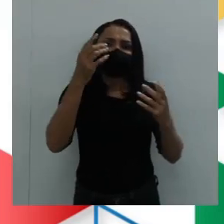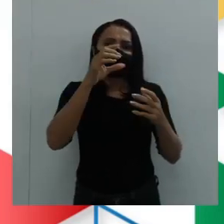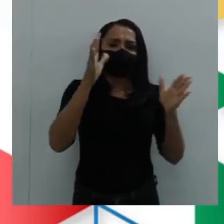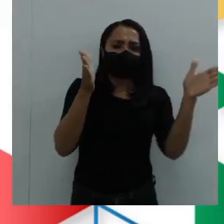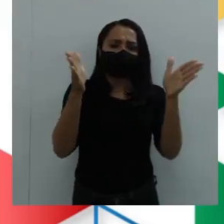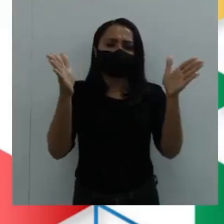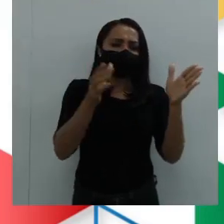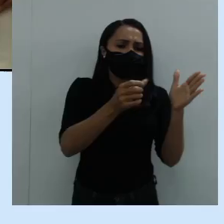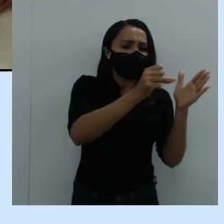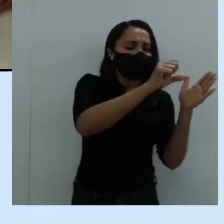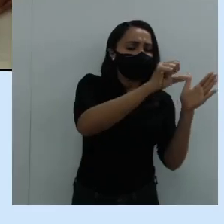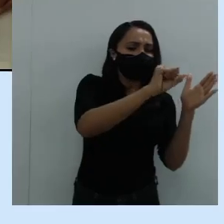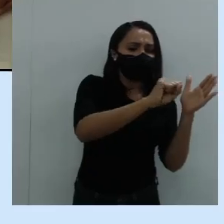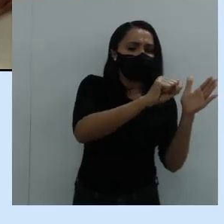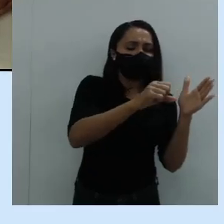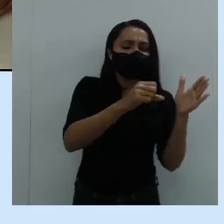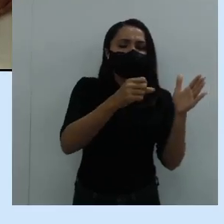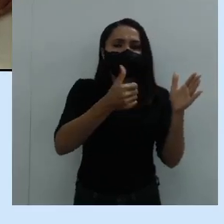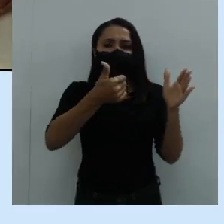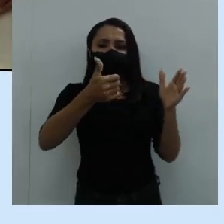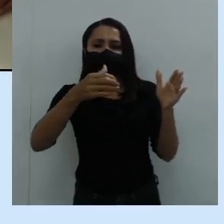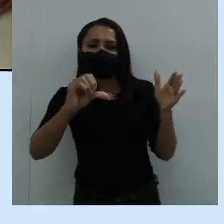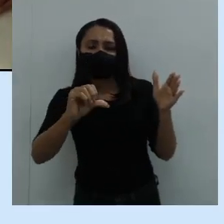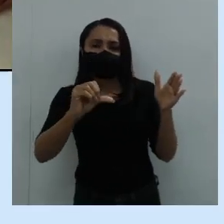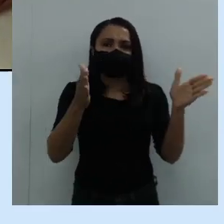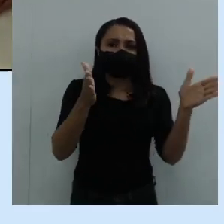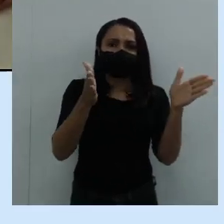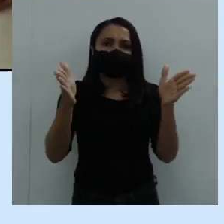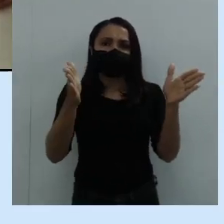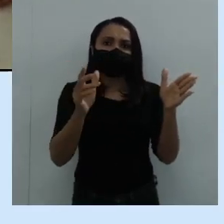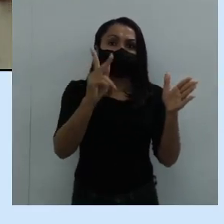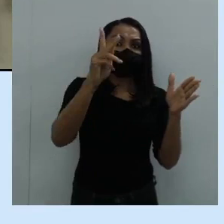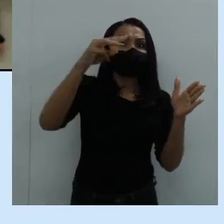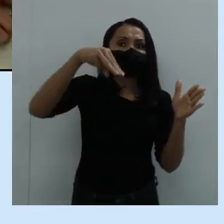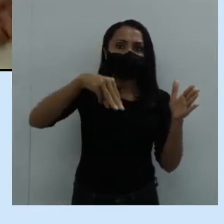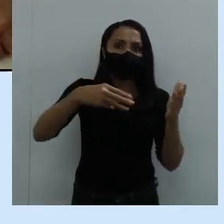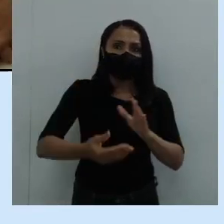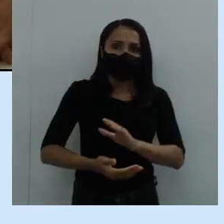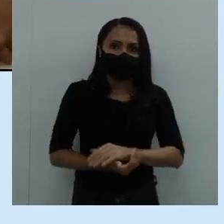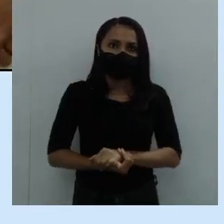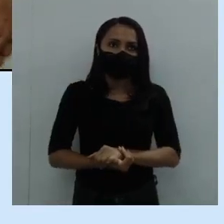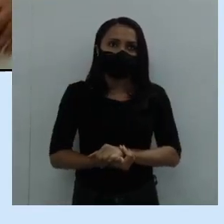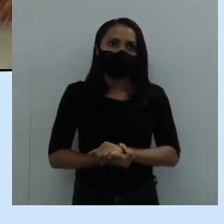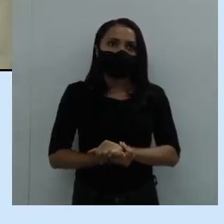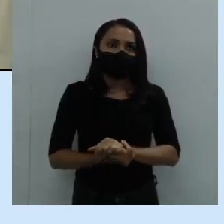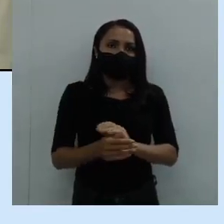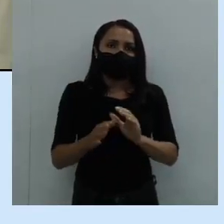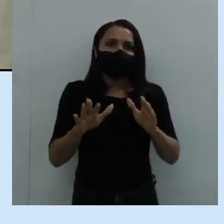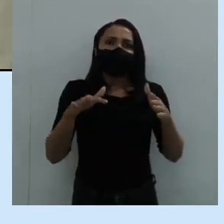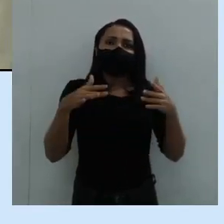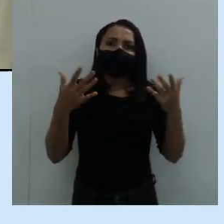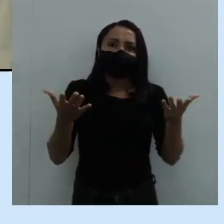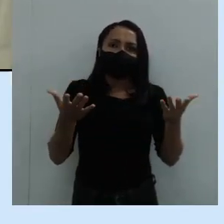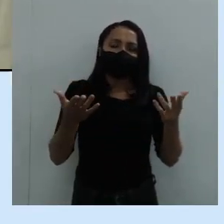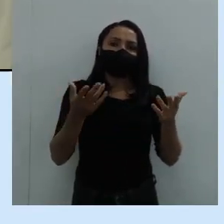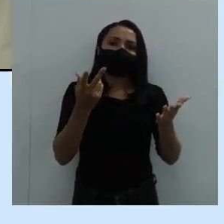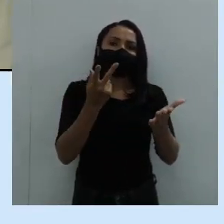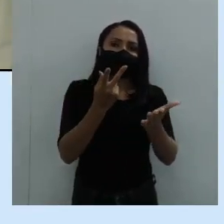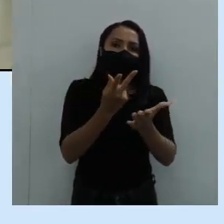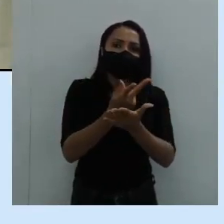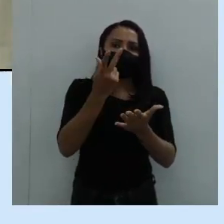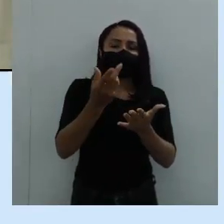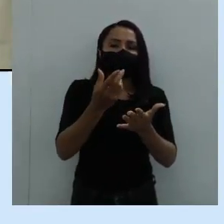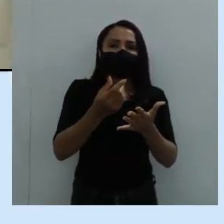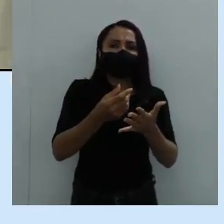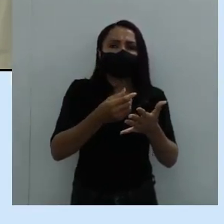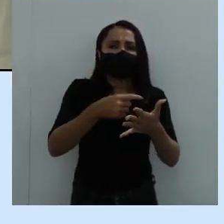a 16 quilômetros. É a altura da nossa troposfera. Então, devido ali aos fatores